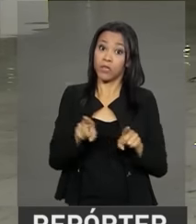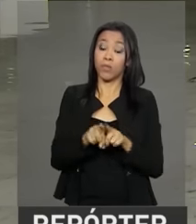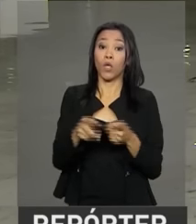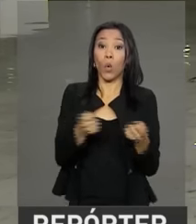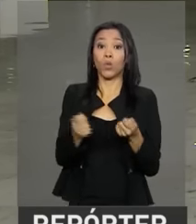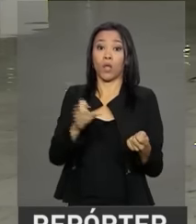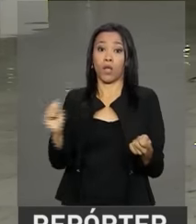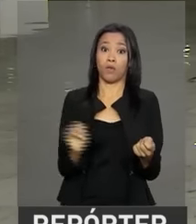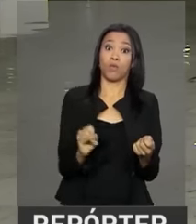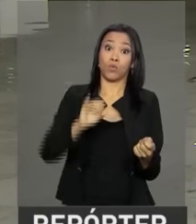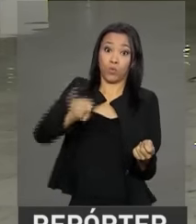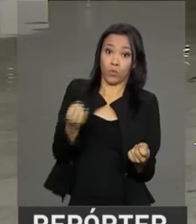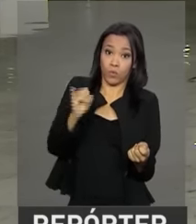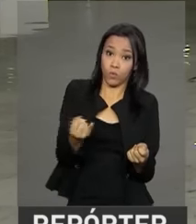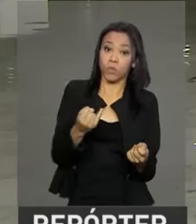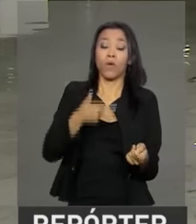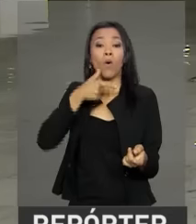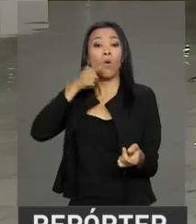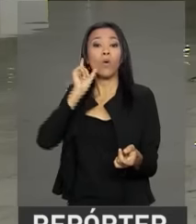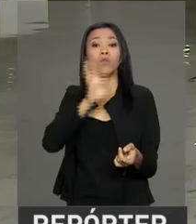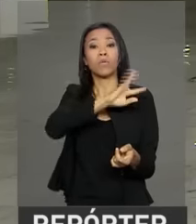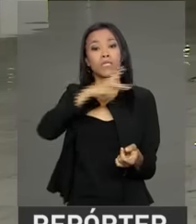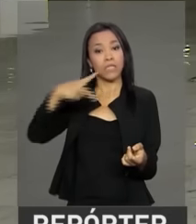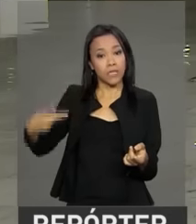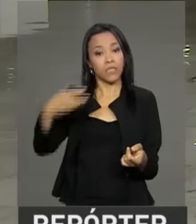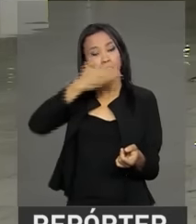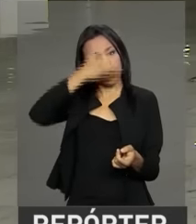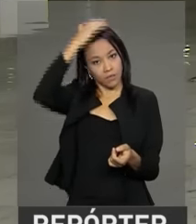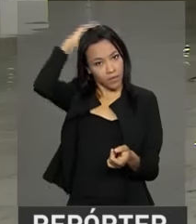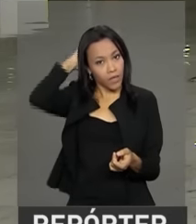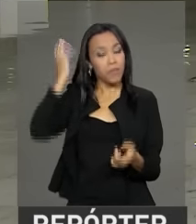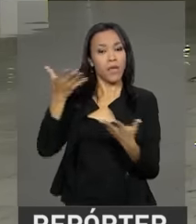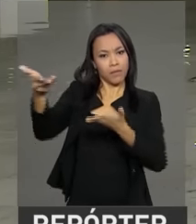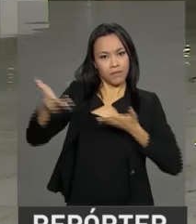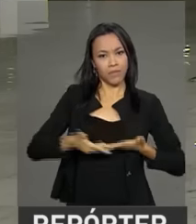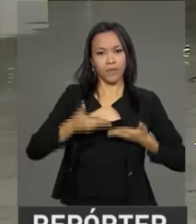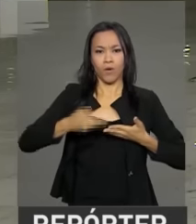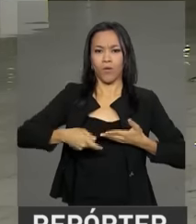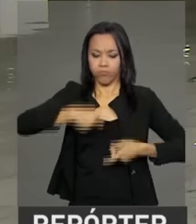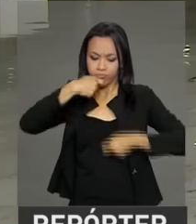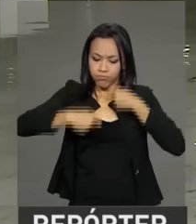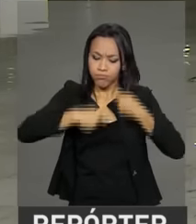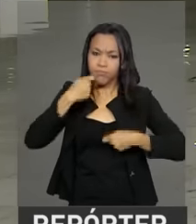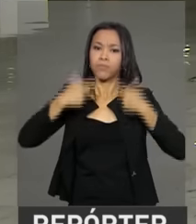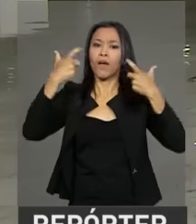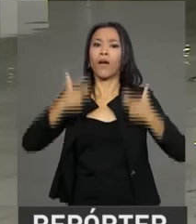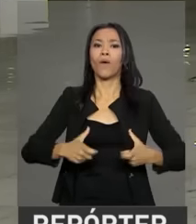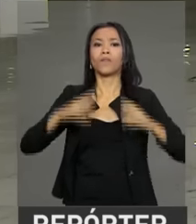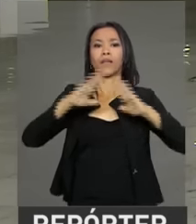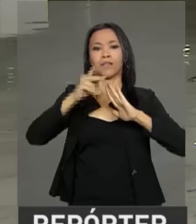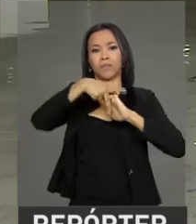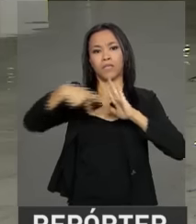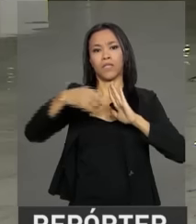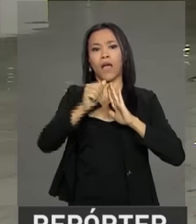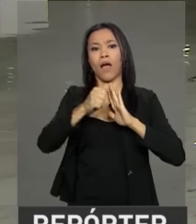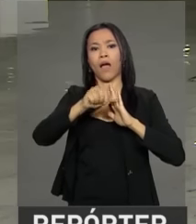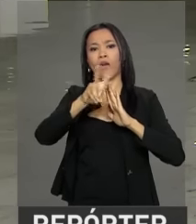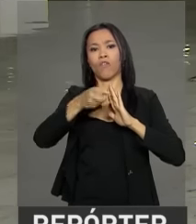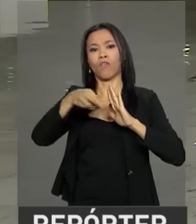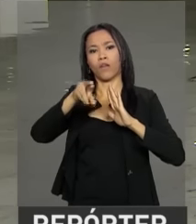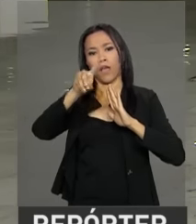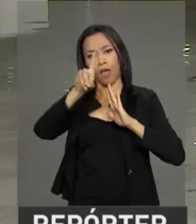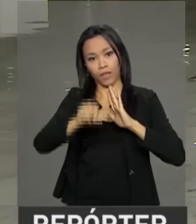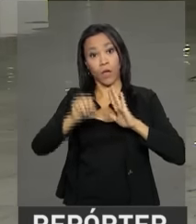economia ontem o presidente Michel Temer recebeu a base aliada da câmara em um jantar no Palácio da Alvorada a PEC foi o tema do